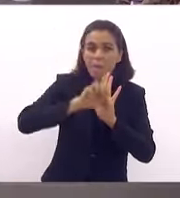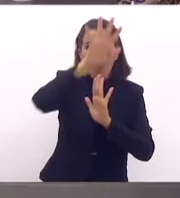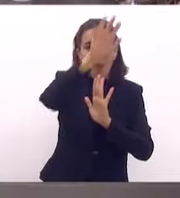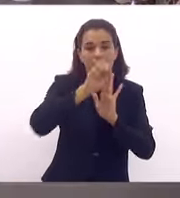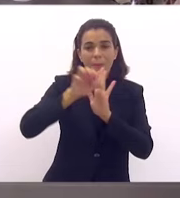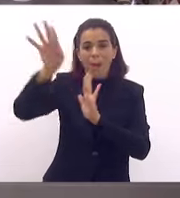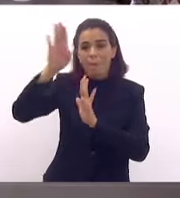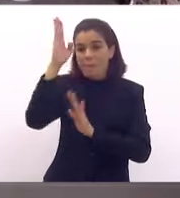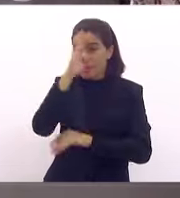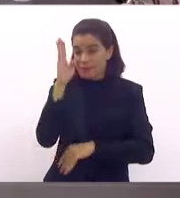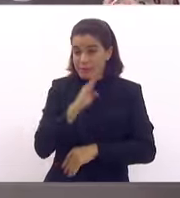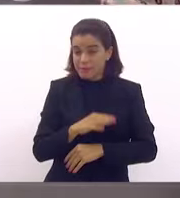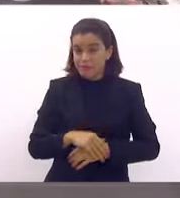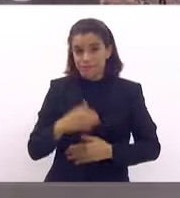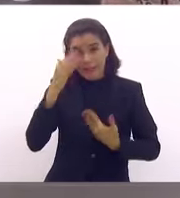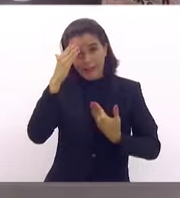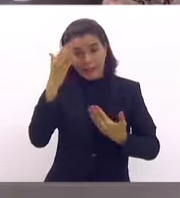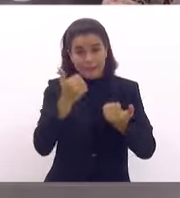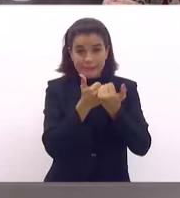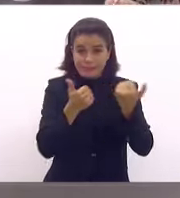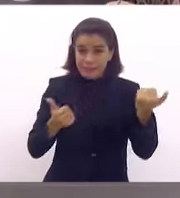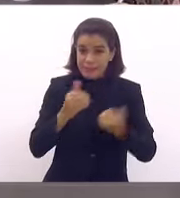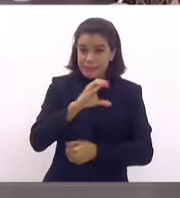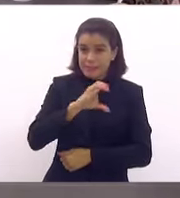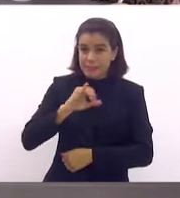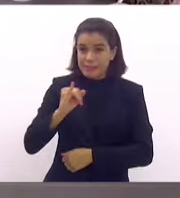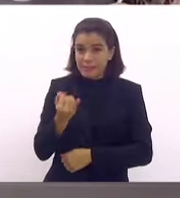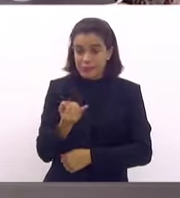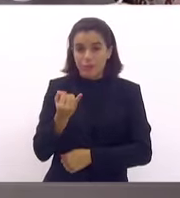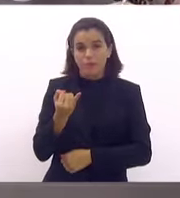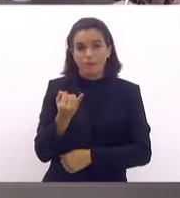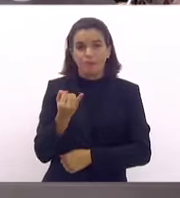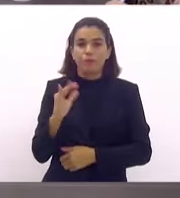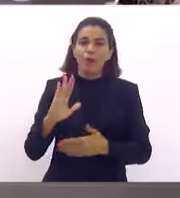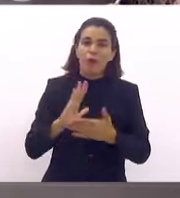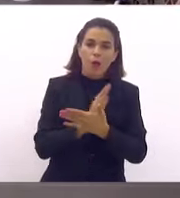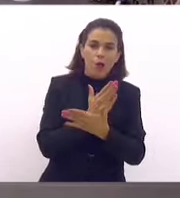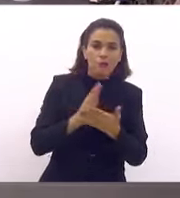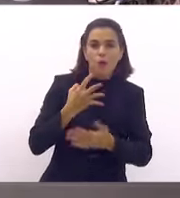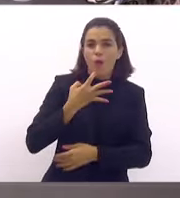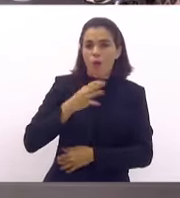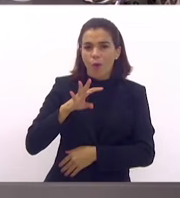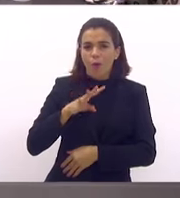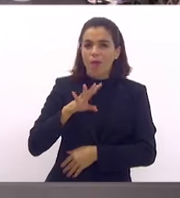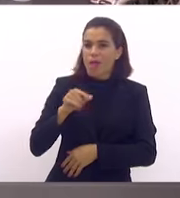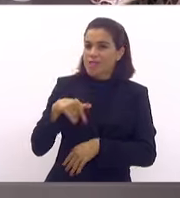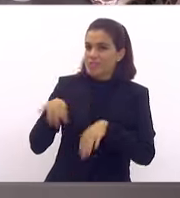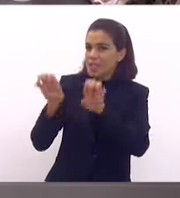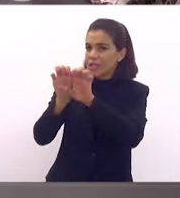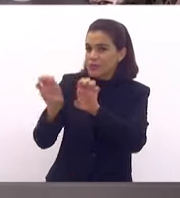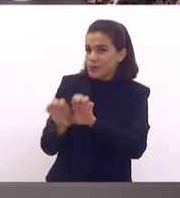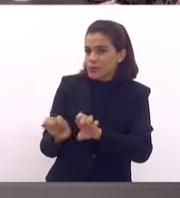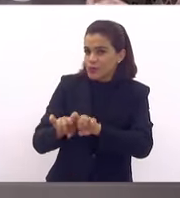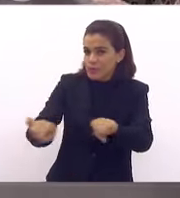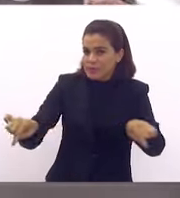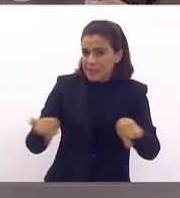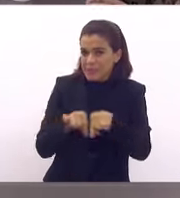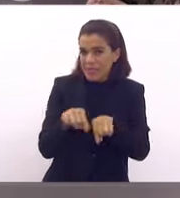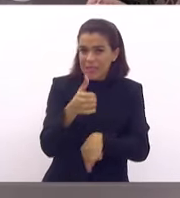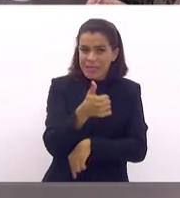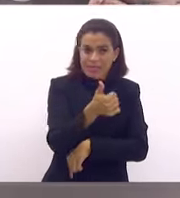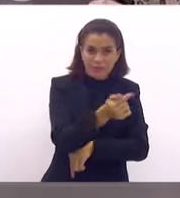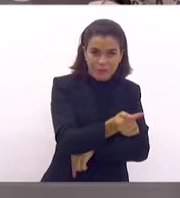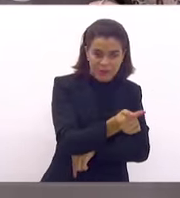agradecimento especial a não só à assessoria da CCJ, aqueles que não conhecem o espaço físico, não só aqui no 18º, mas no 17º